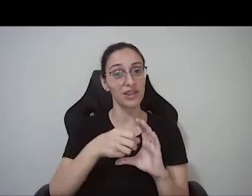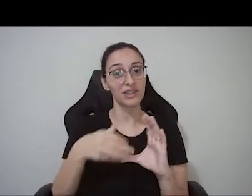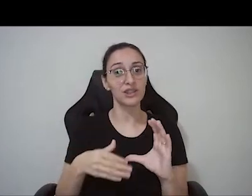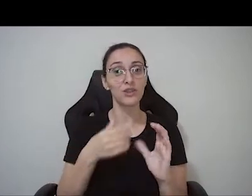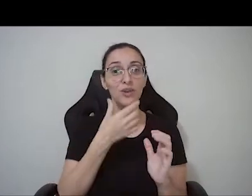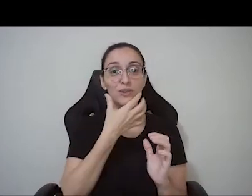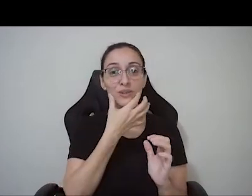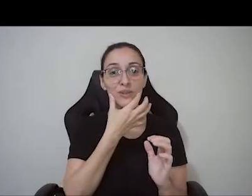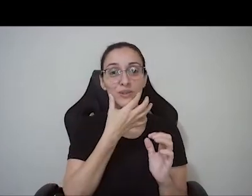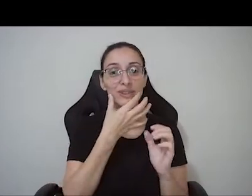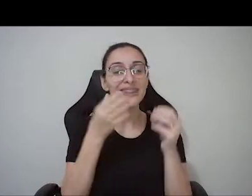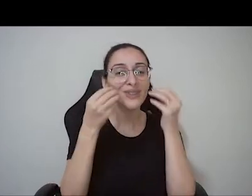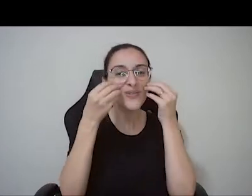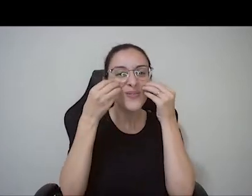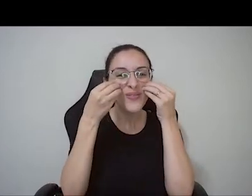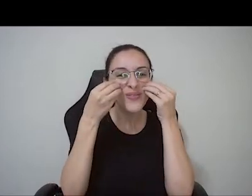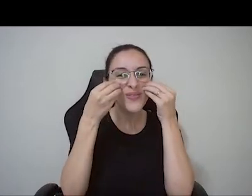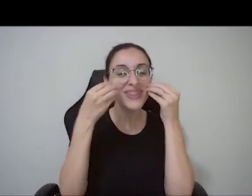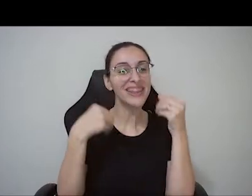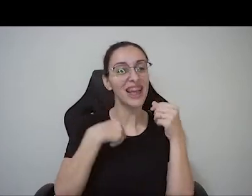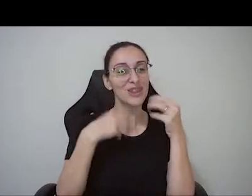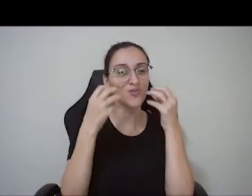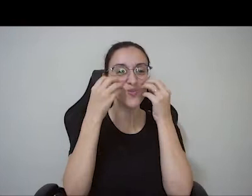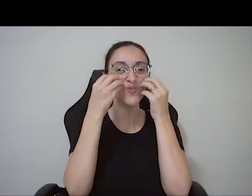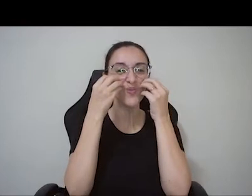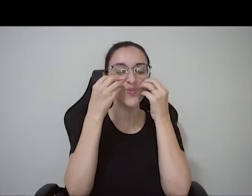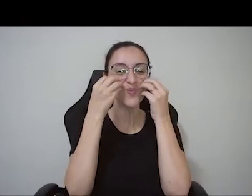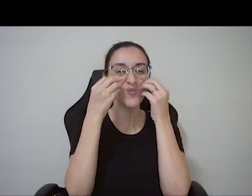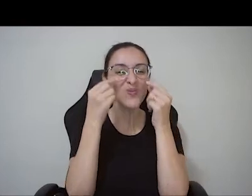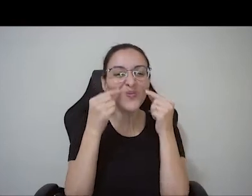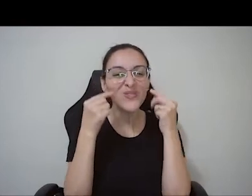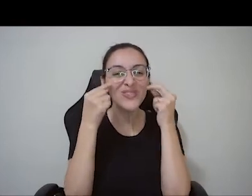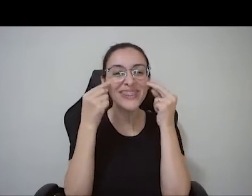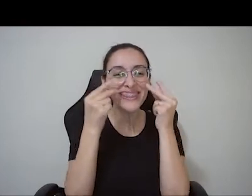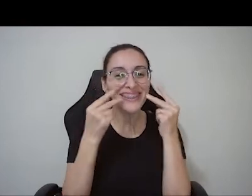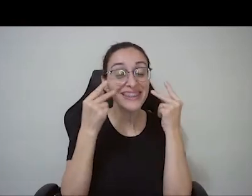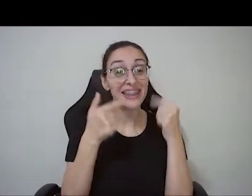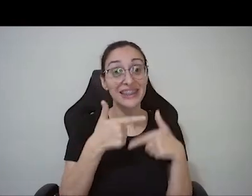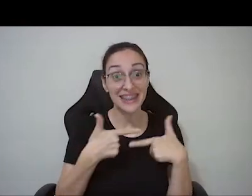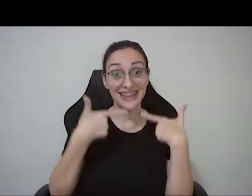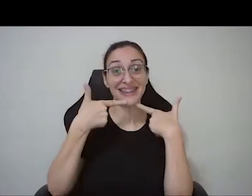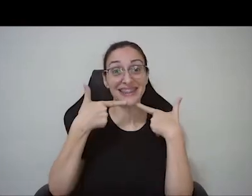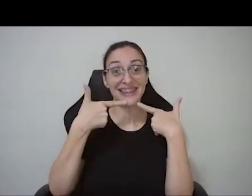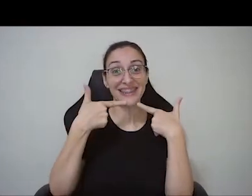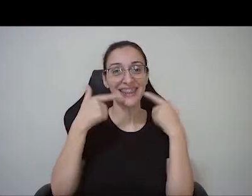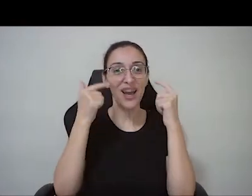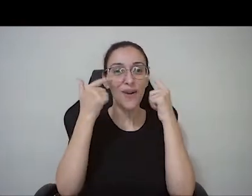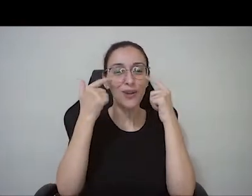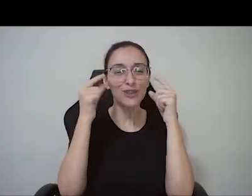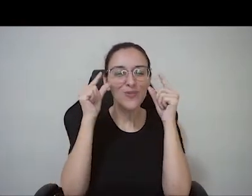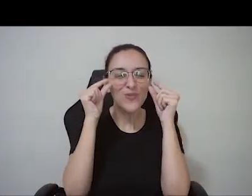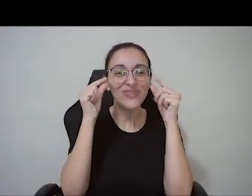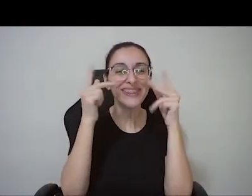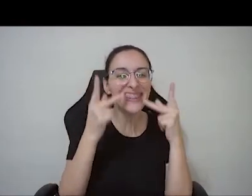meu rosto que eu tenho bochechas bem grandes e redondinhas, assim. Então, quando eu sorrio, acaba que meu olho fica bem